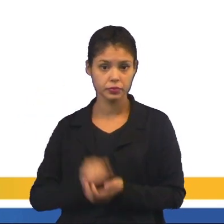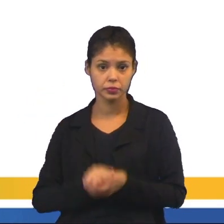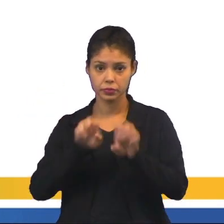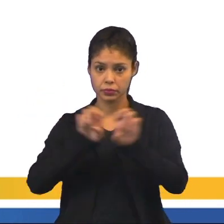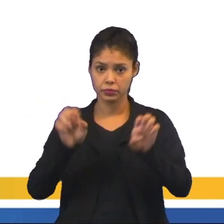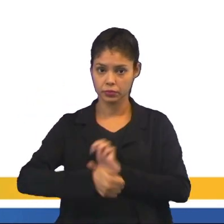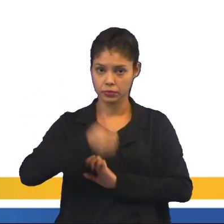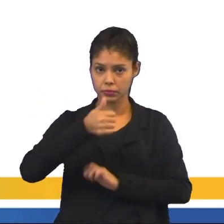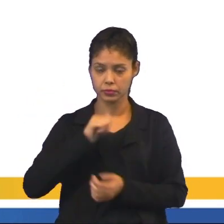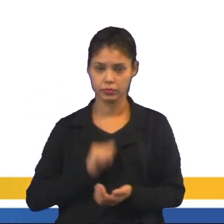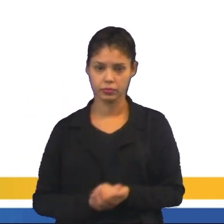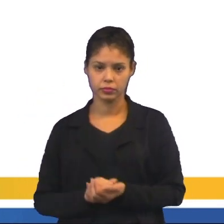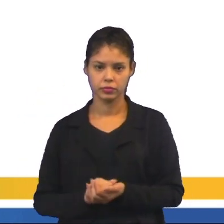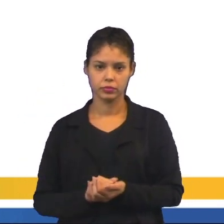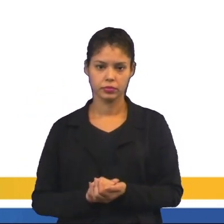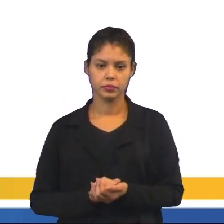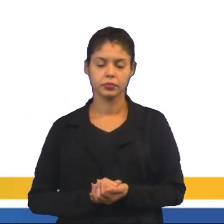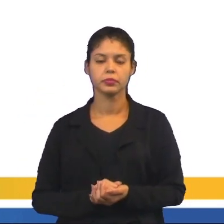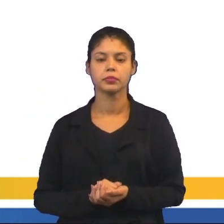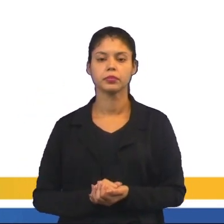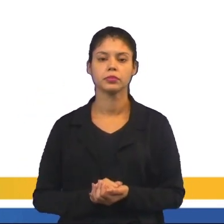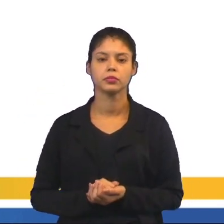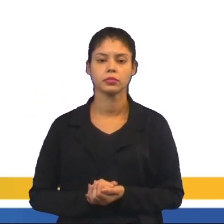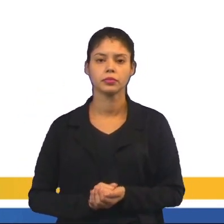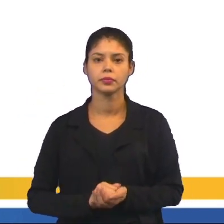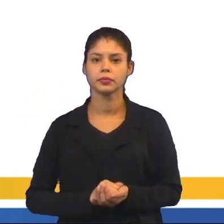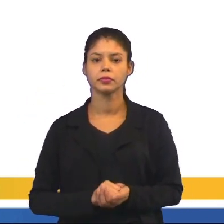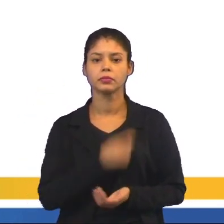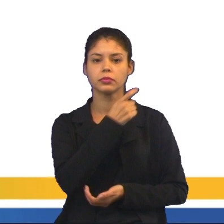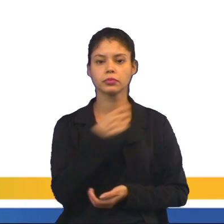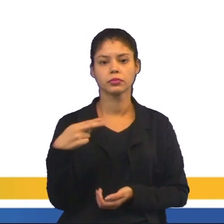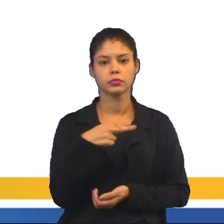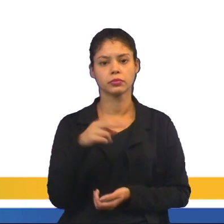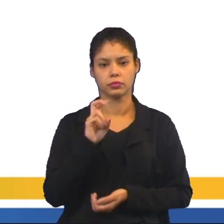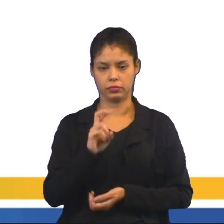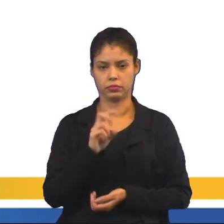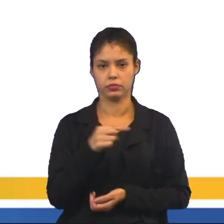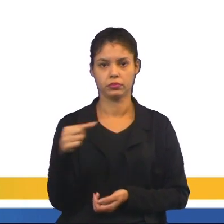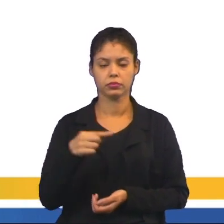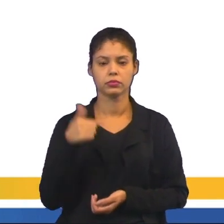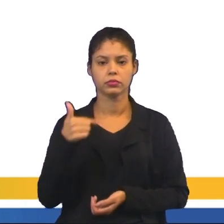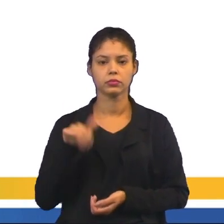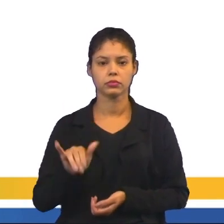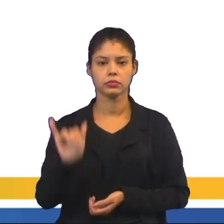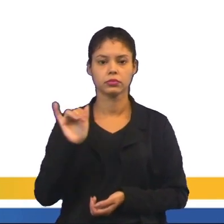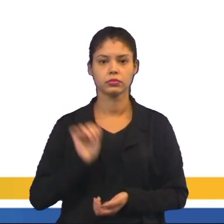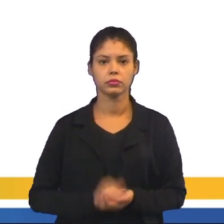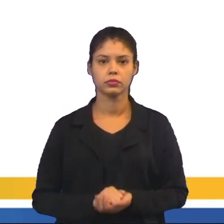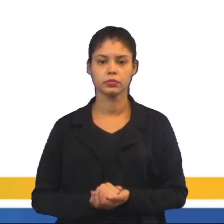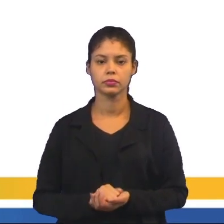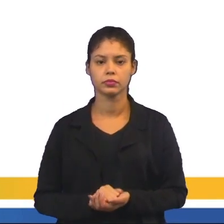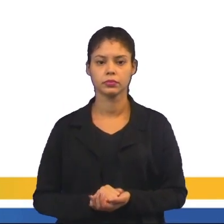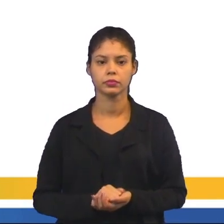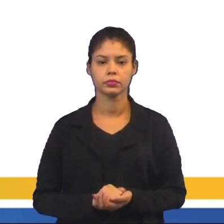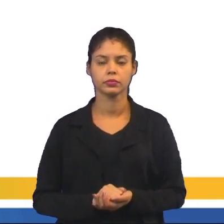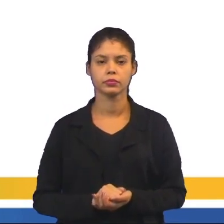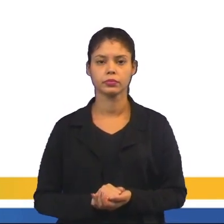equação 1, tá? Para esse canto aí, onde eu vou dizer x é igual a 5 menos